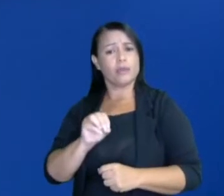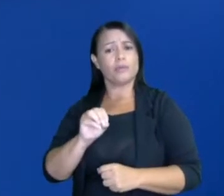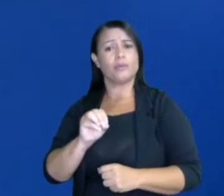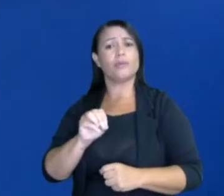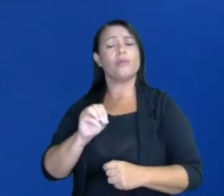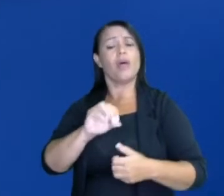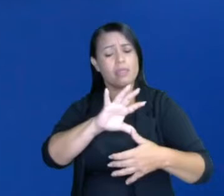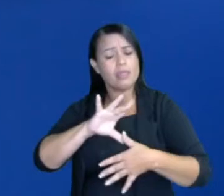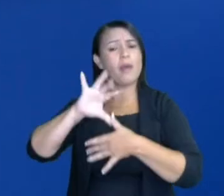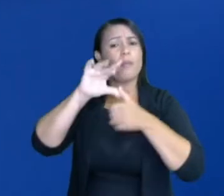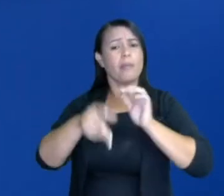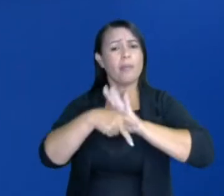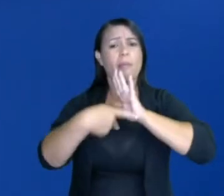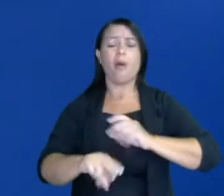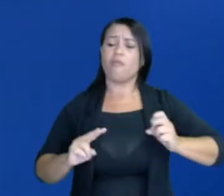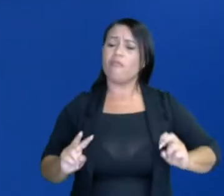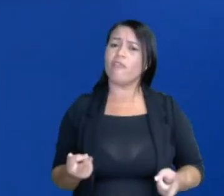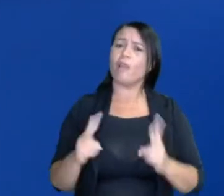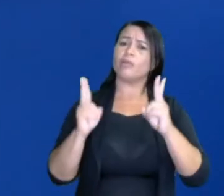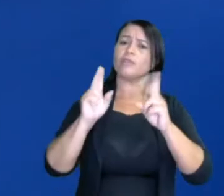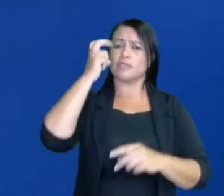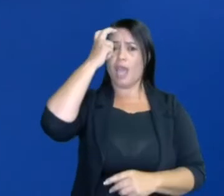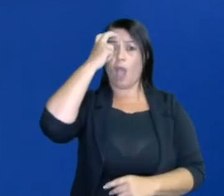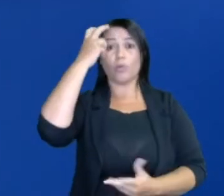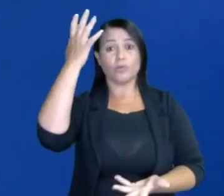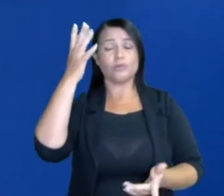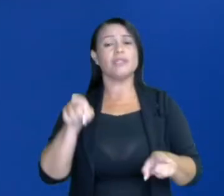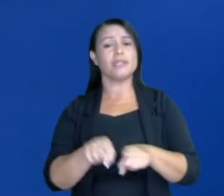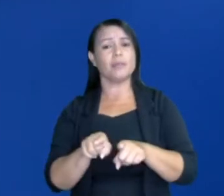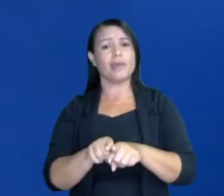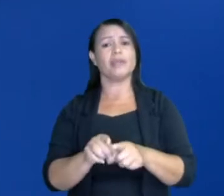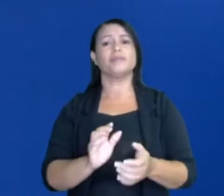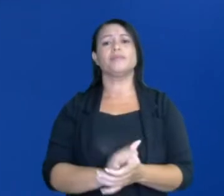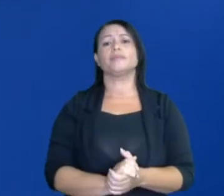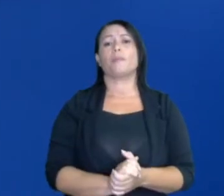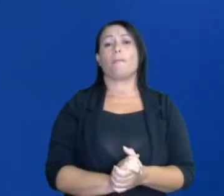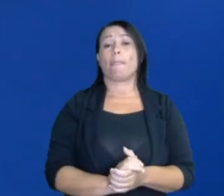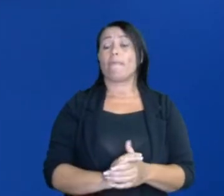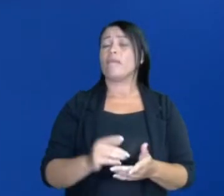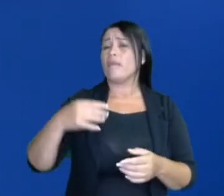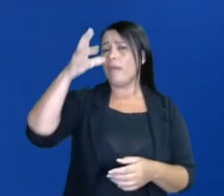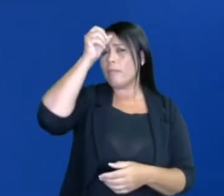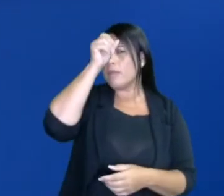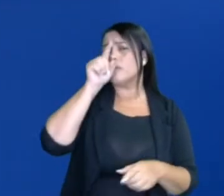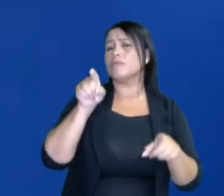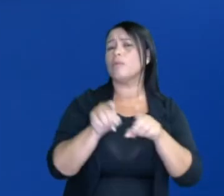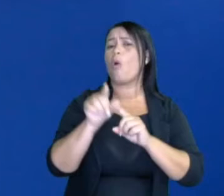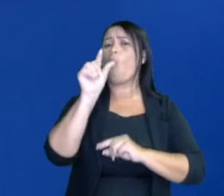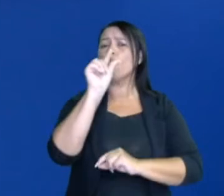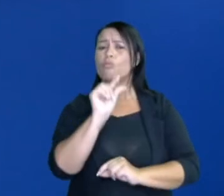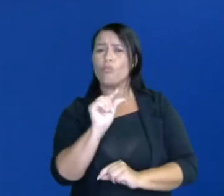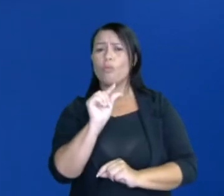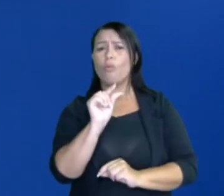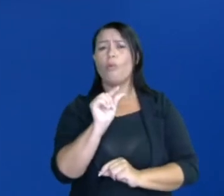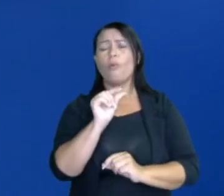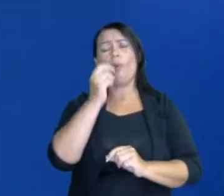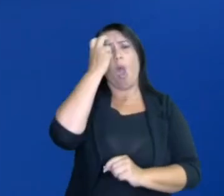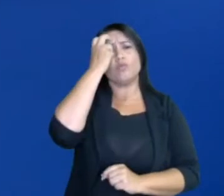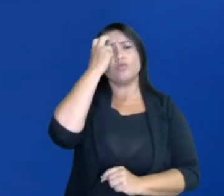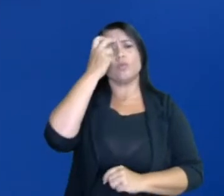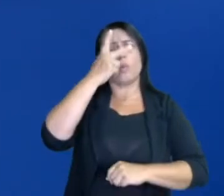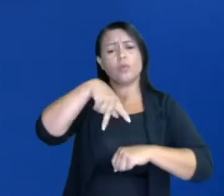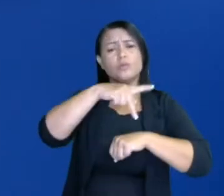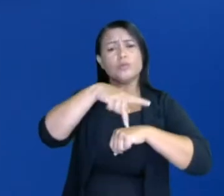a valorizar a nossa cultura latino-americana, né? E aprender um pouco da cultura desses